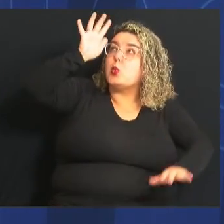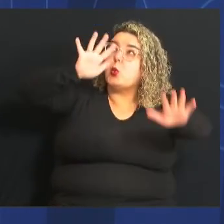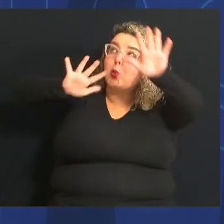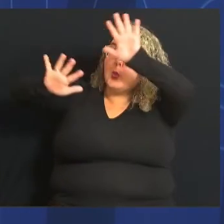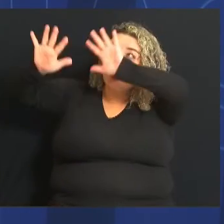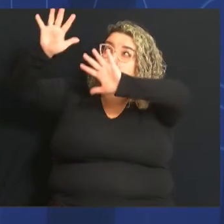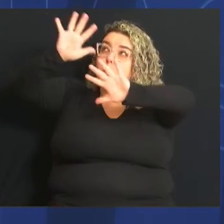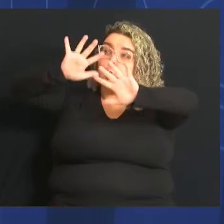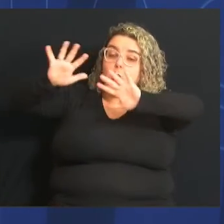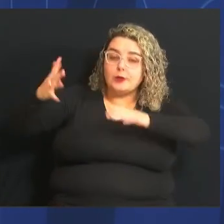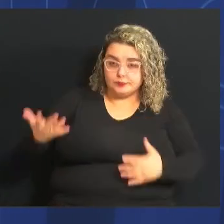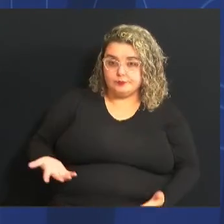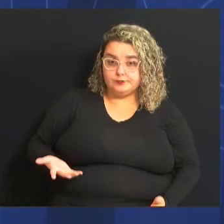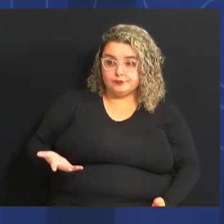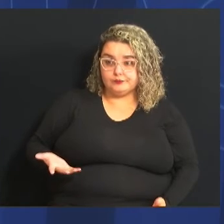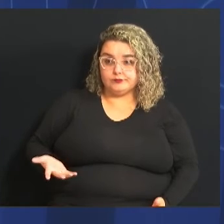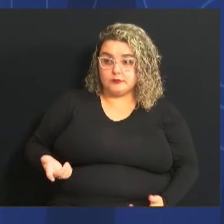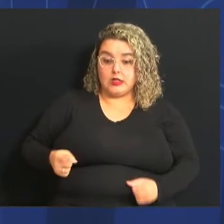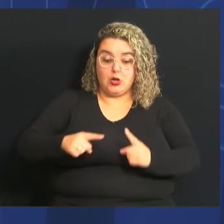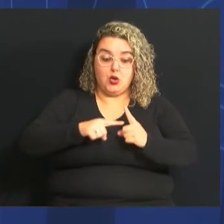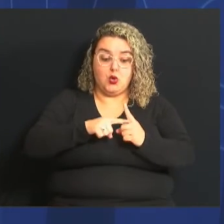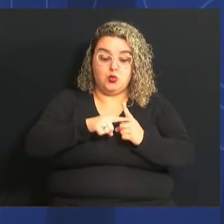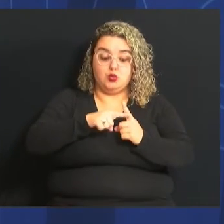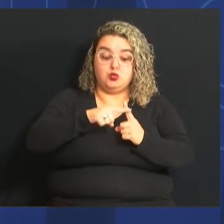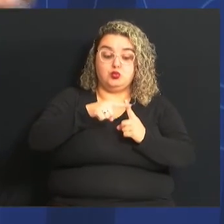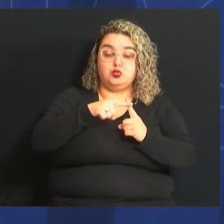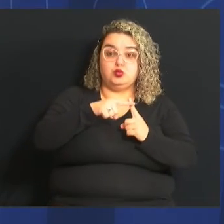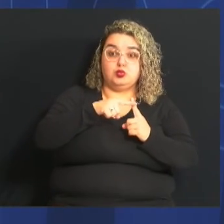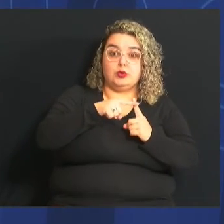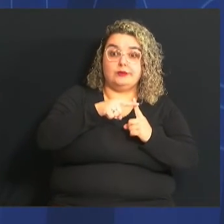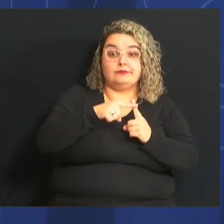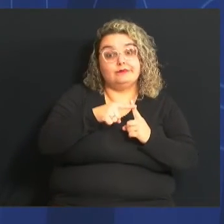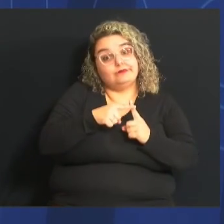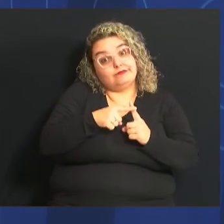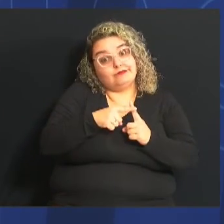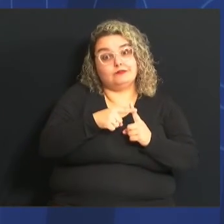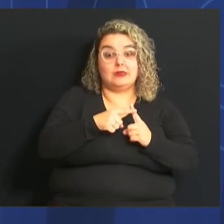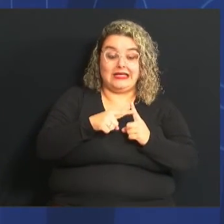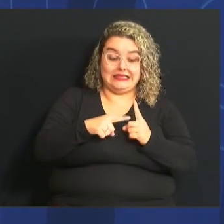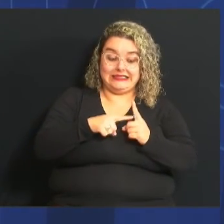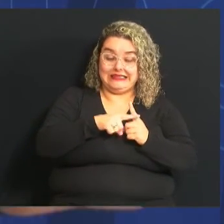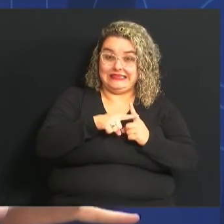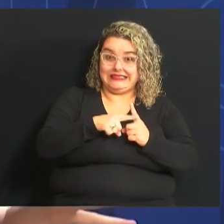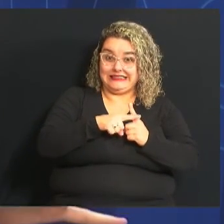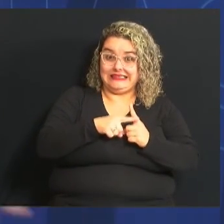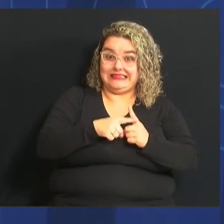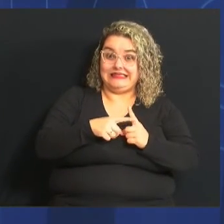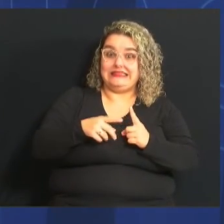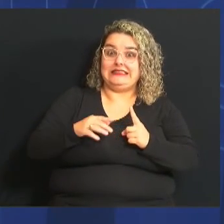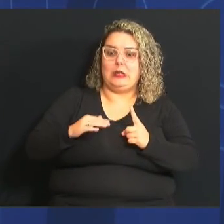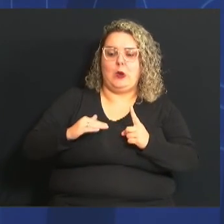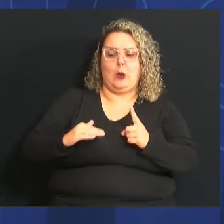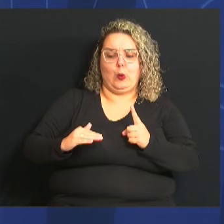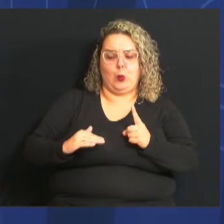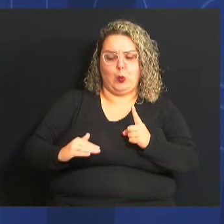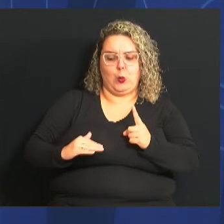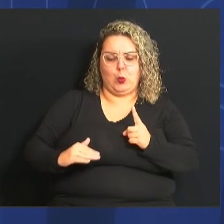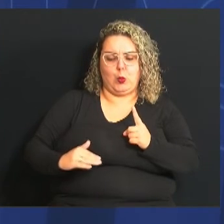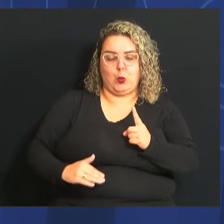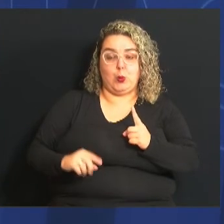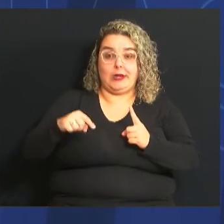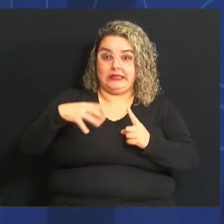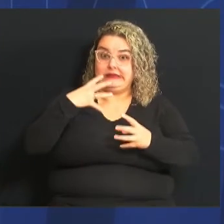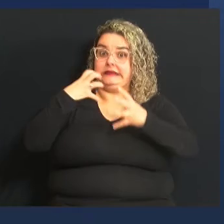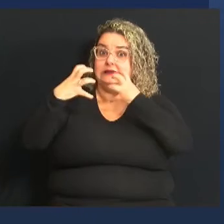o dia, elevando a temperatura máxima. Mas a mínima, ela segue bem baixa para esta primavera,